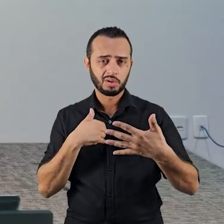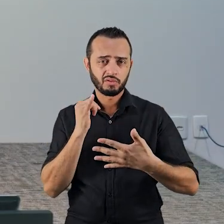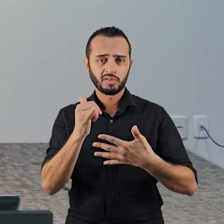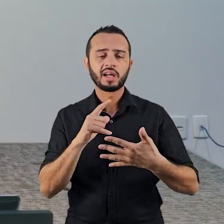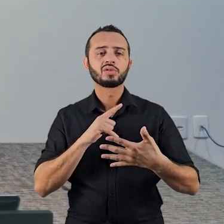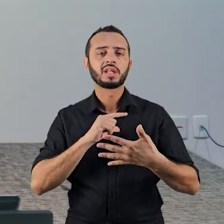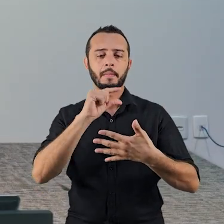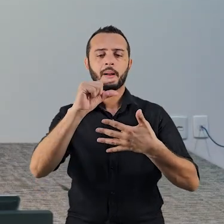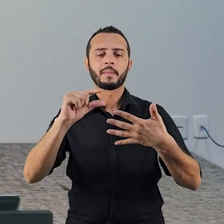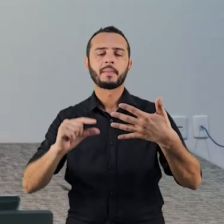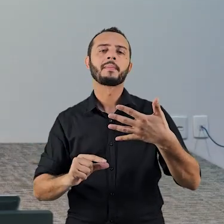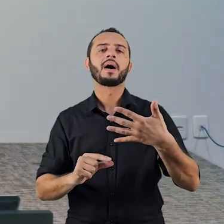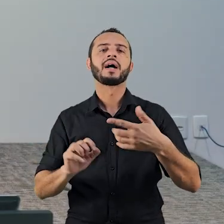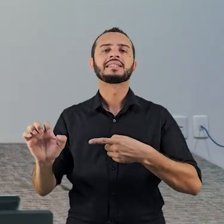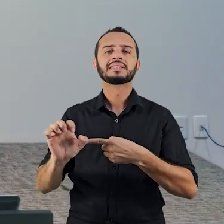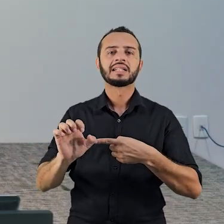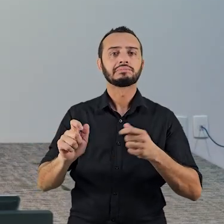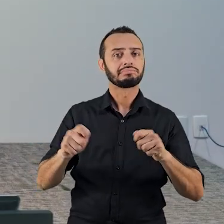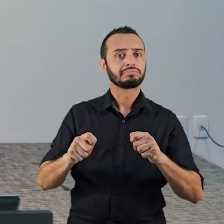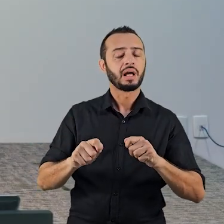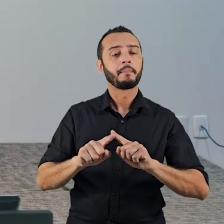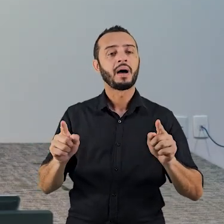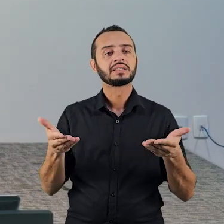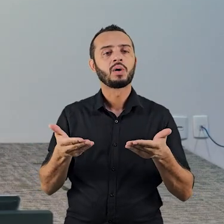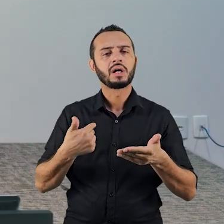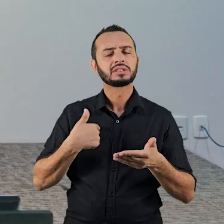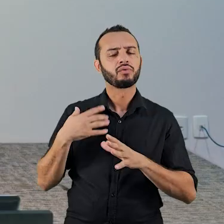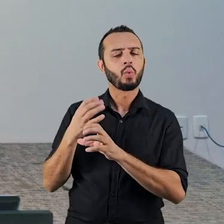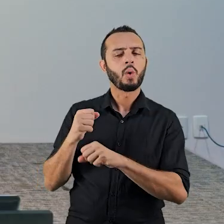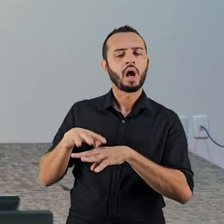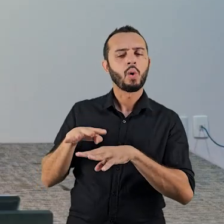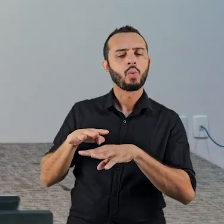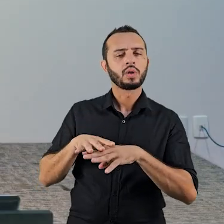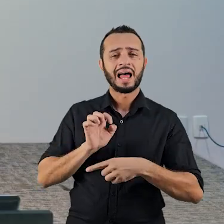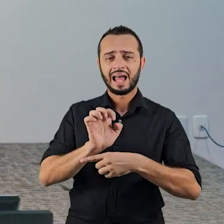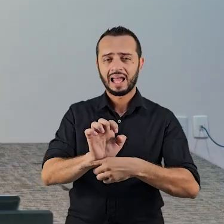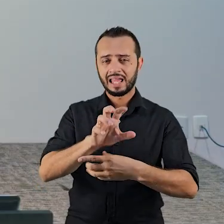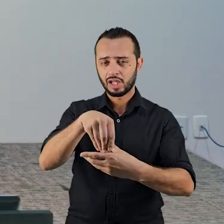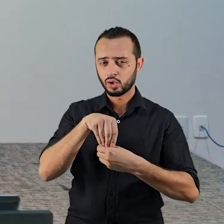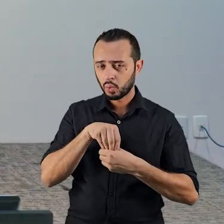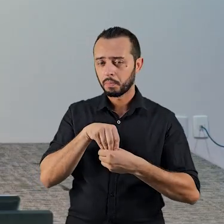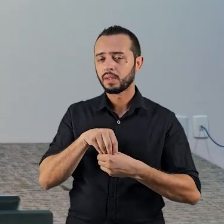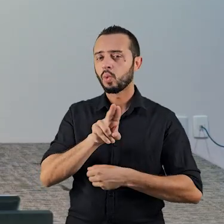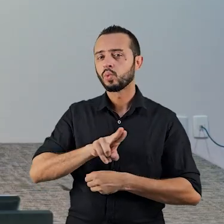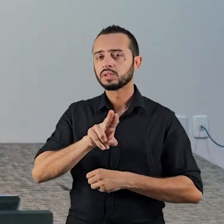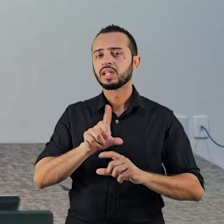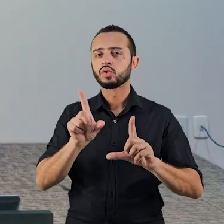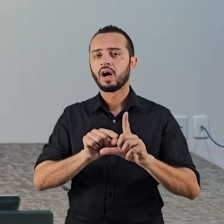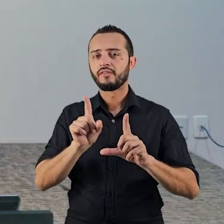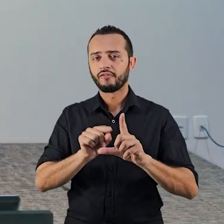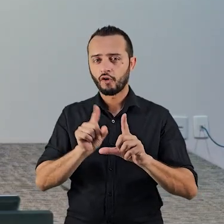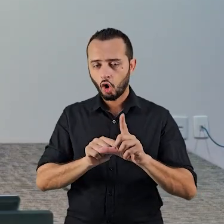8 microestados equiprováveis. Agora, se eu for calcular a entropia usando a fórmula que está